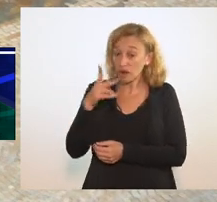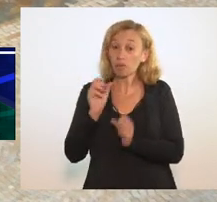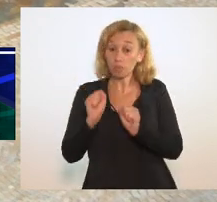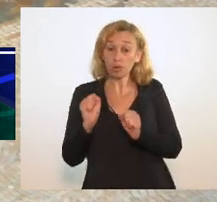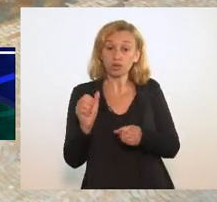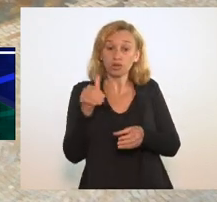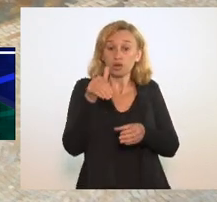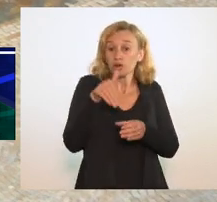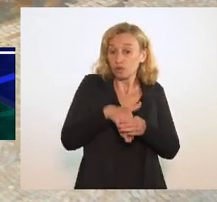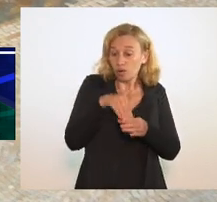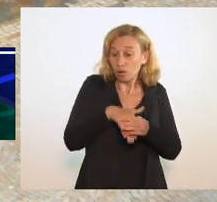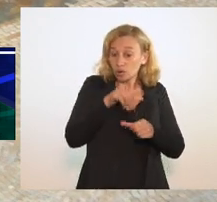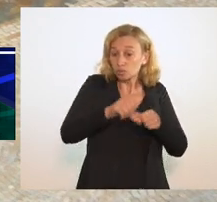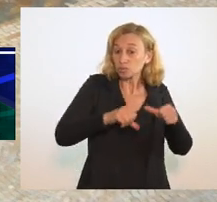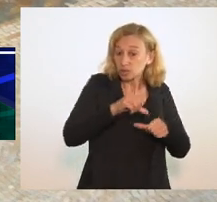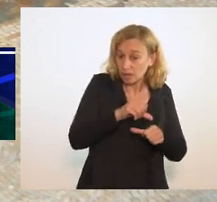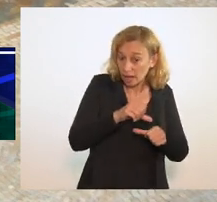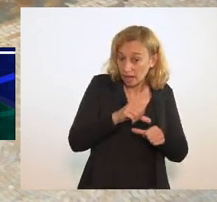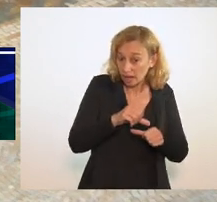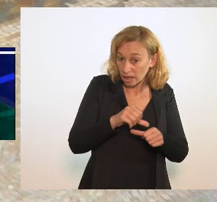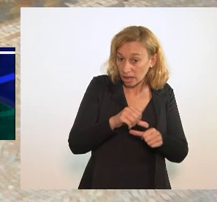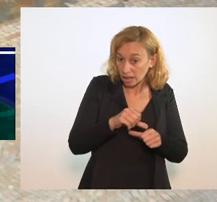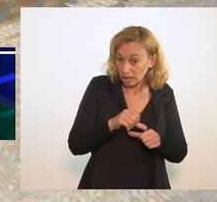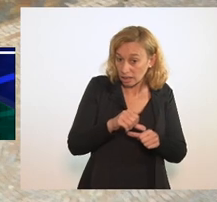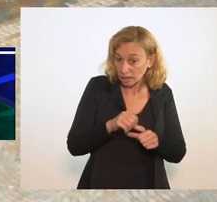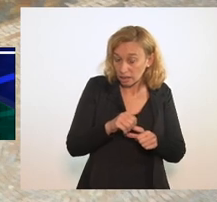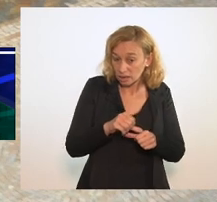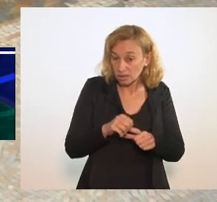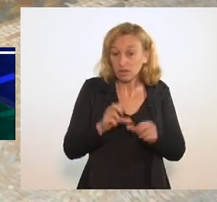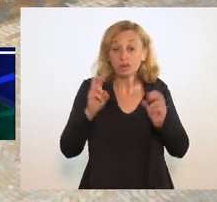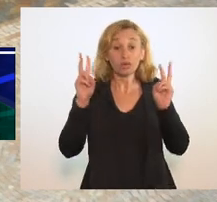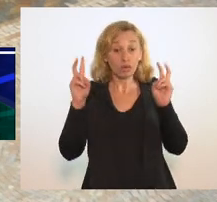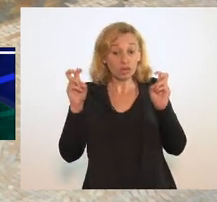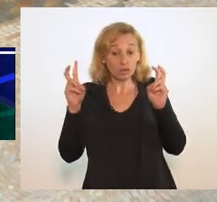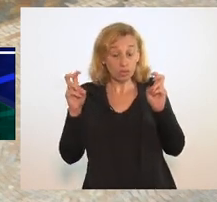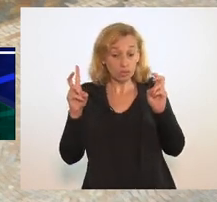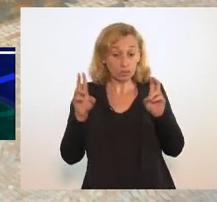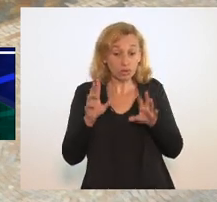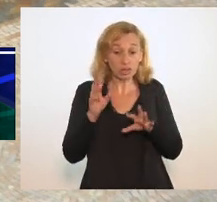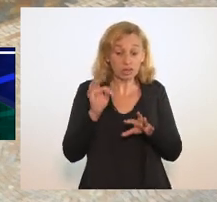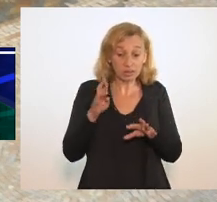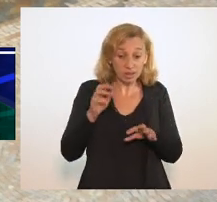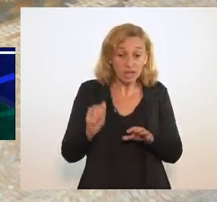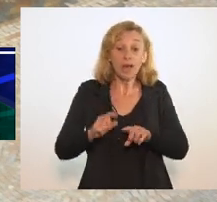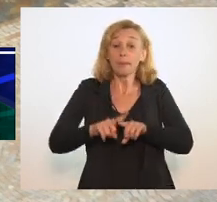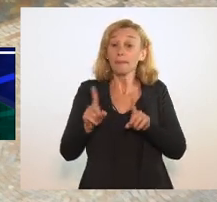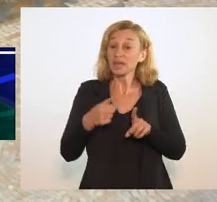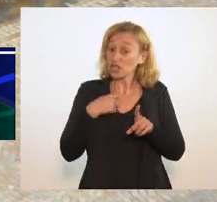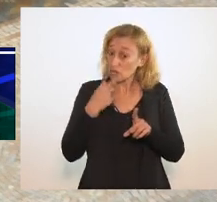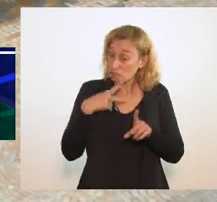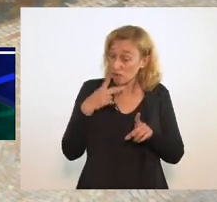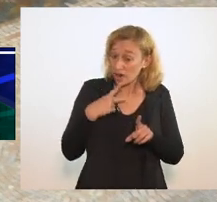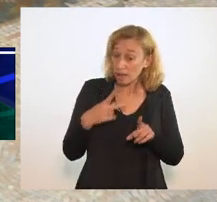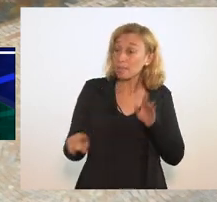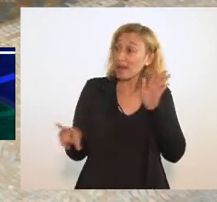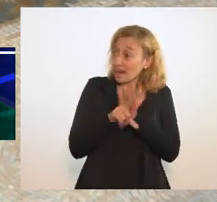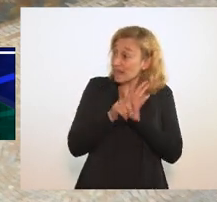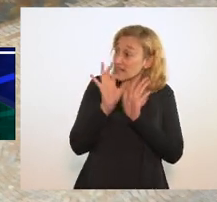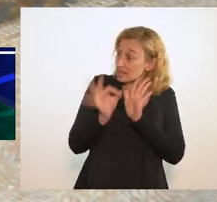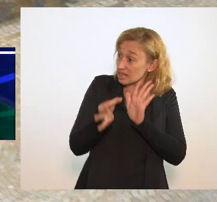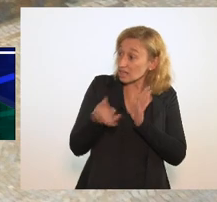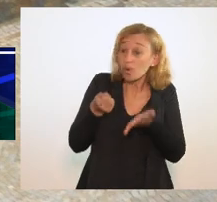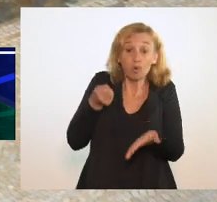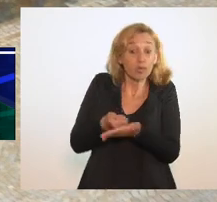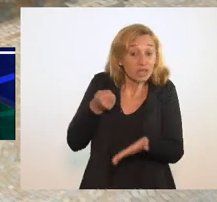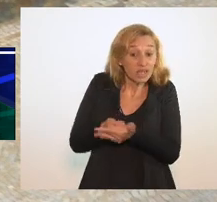voto, dando... colocando a questão determinativa, mas eu vou estabelecer na letra da lei, obviamente, a